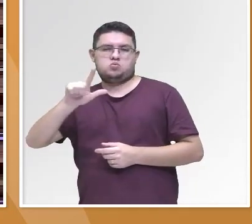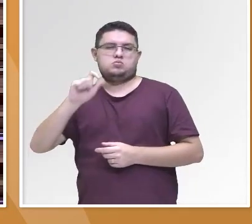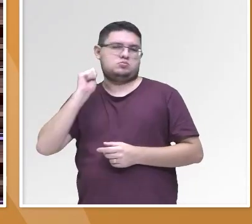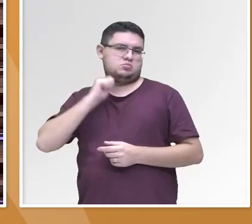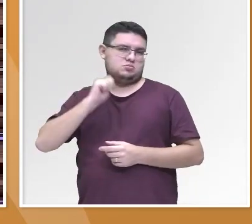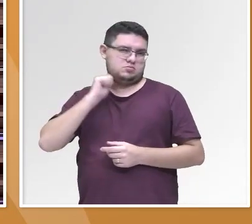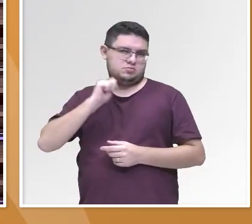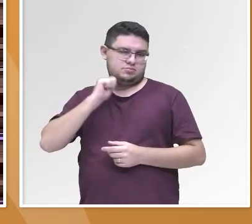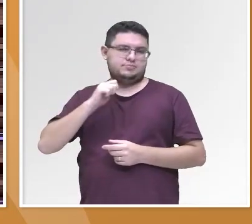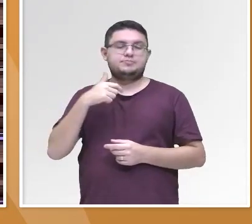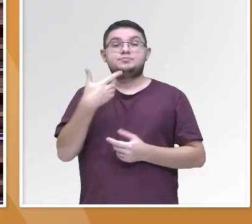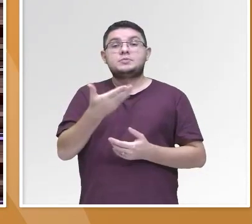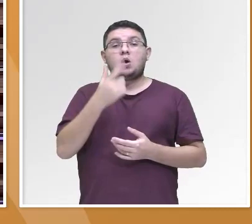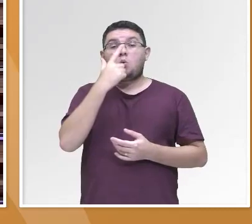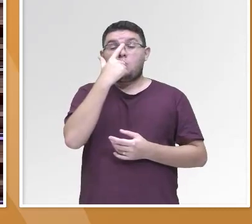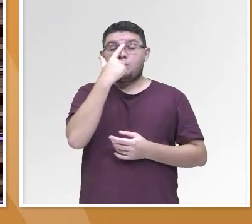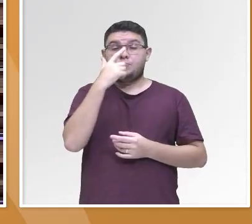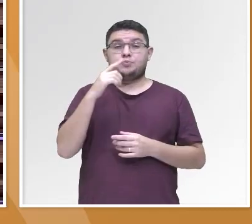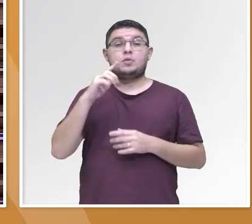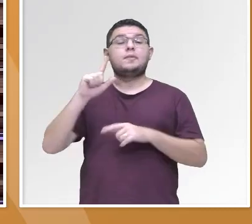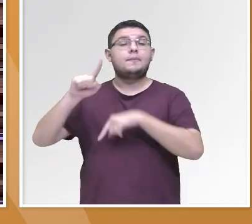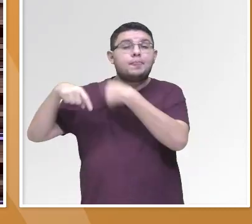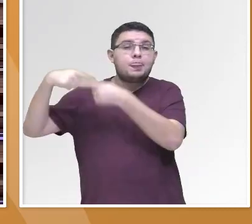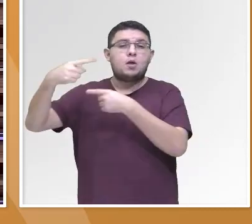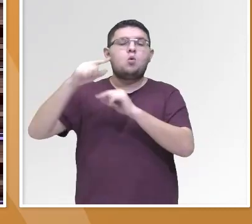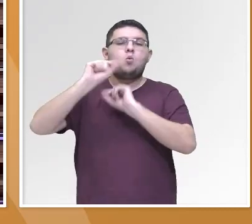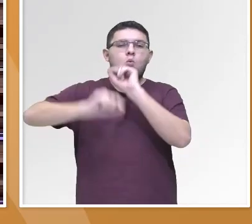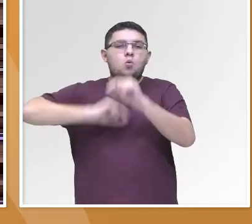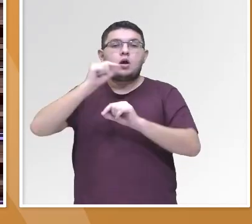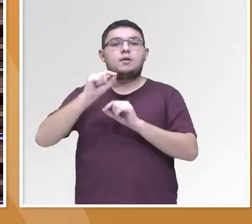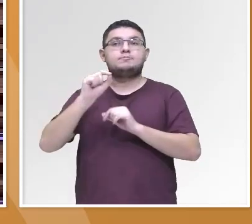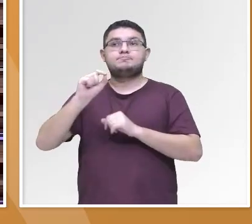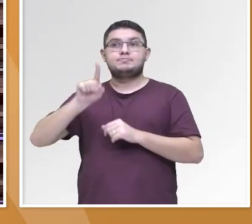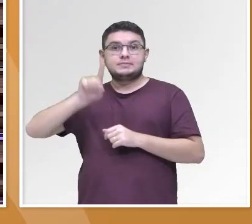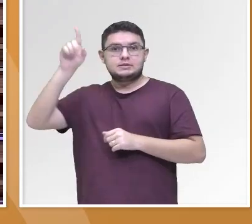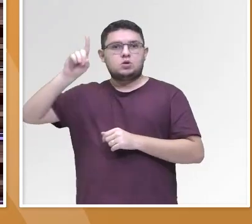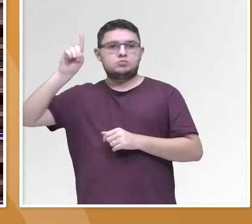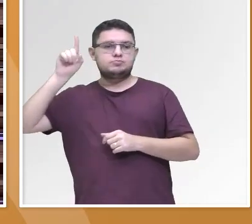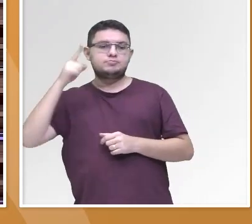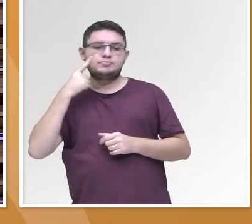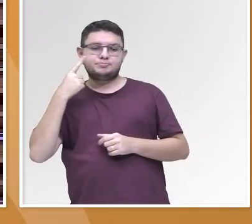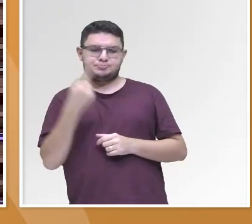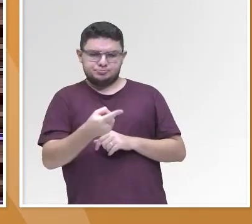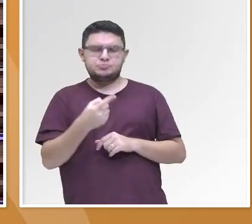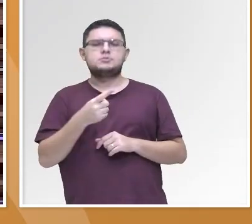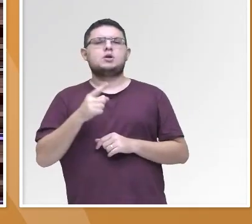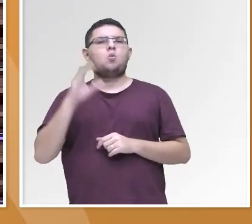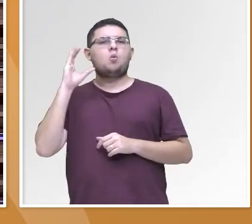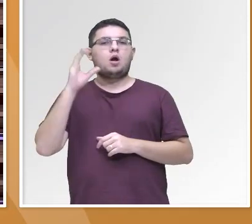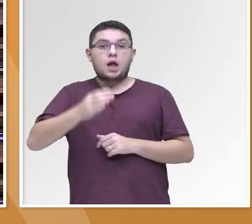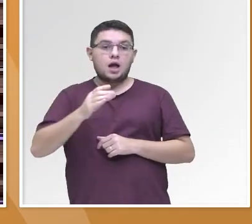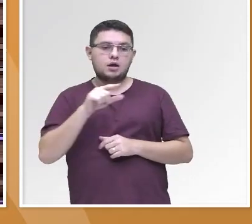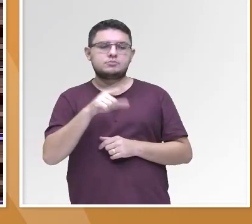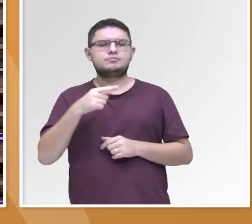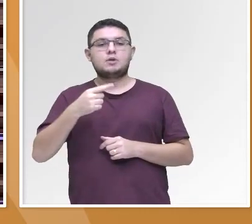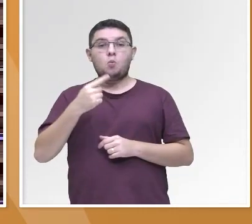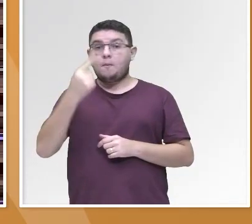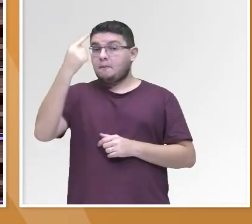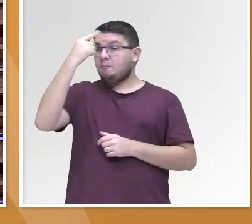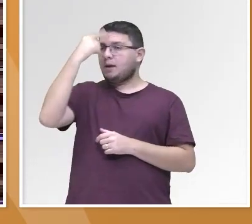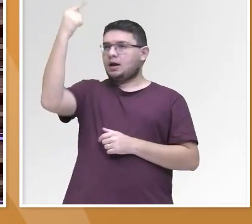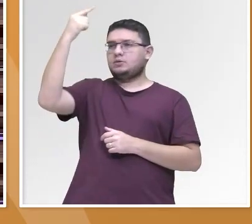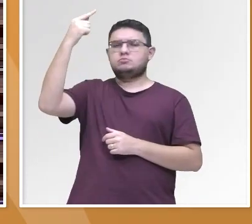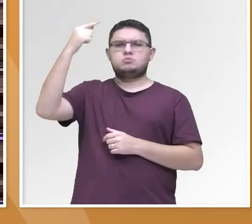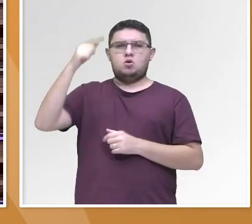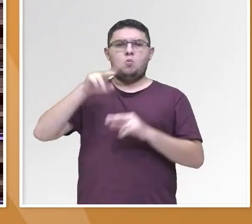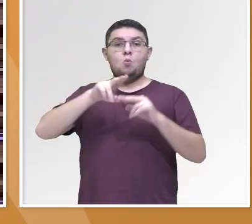na pele, que Deus marcou o Caim para que, para onde ele fosse, todo mundo soubesse o pecado que ele tinha cometido. Então